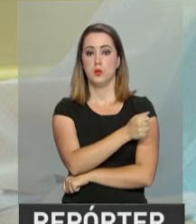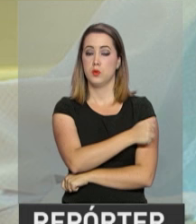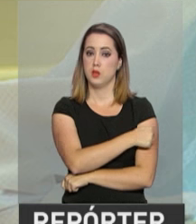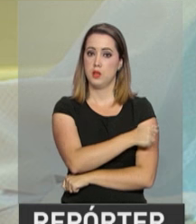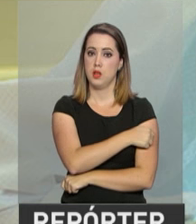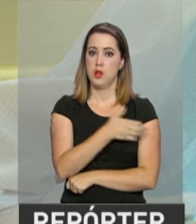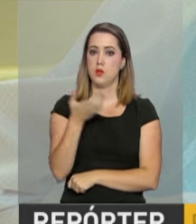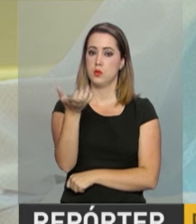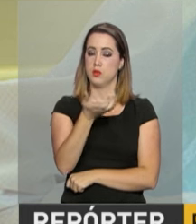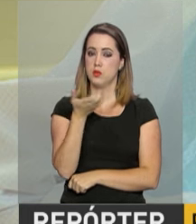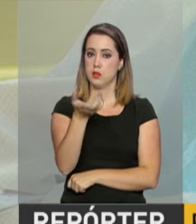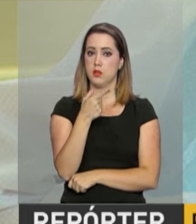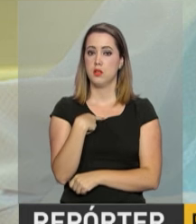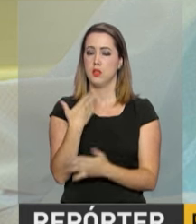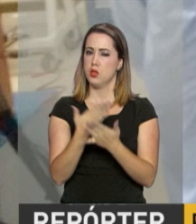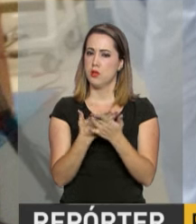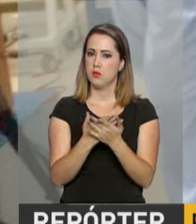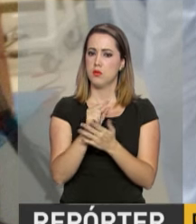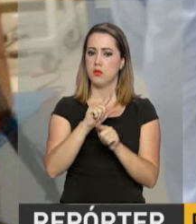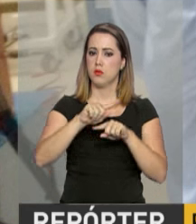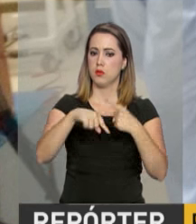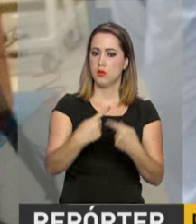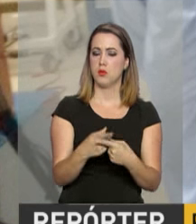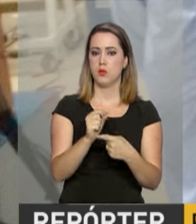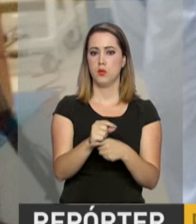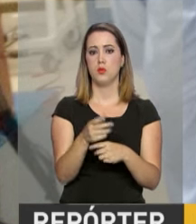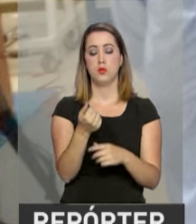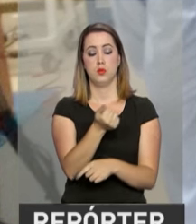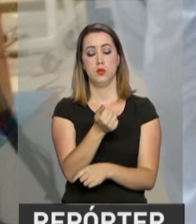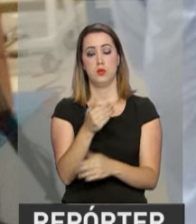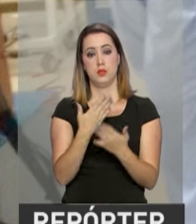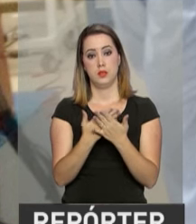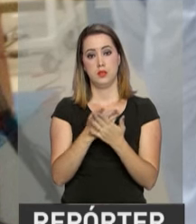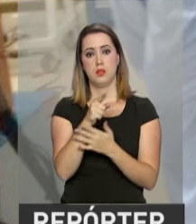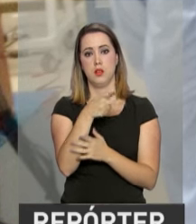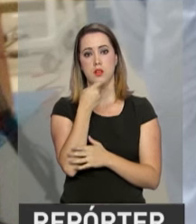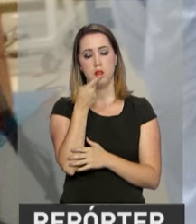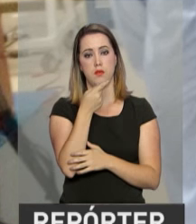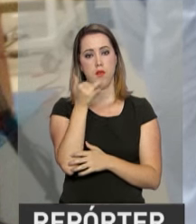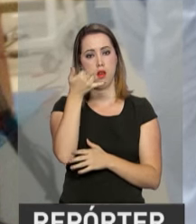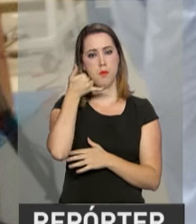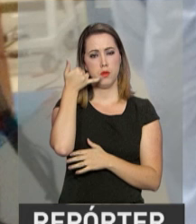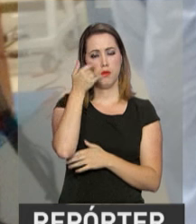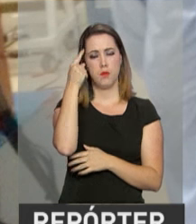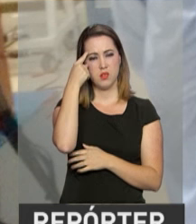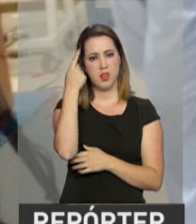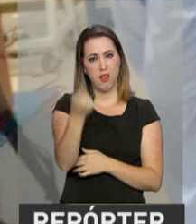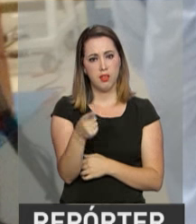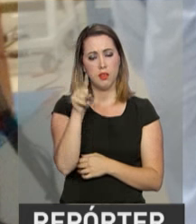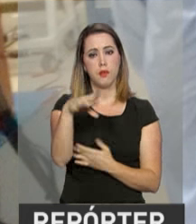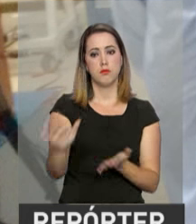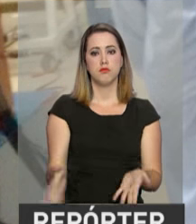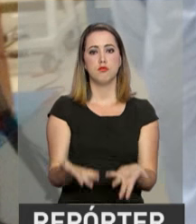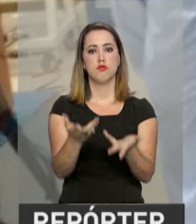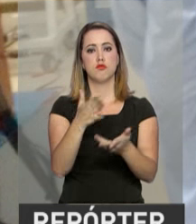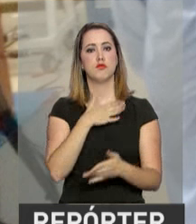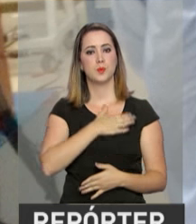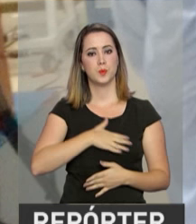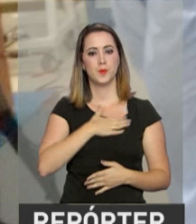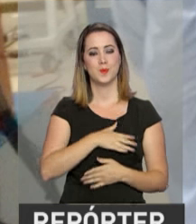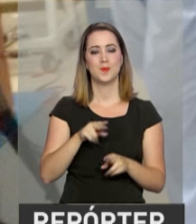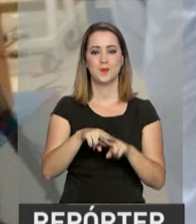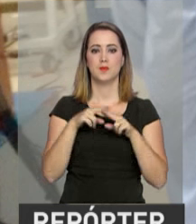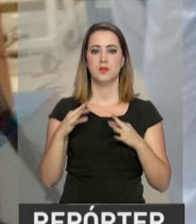no horário oposto ao das aulas por telefone ele conta que a idéia é estimular o gosto pela tecnologia